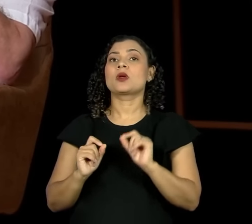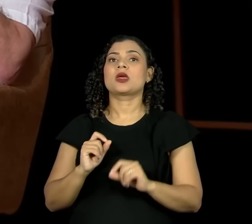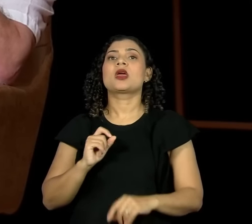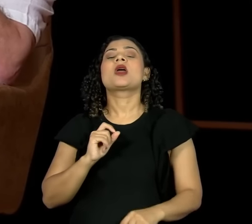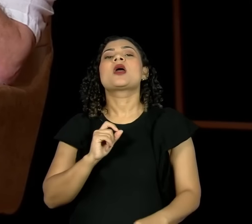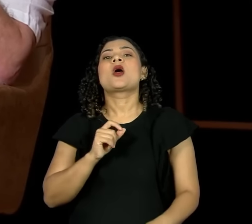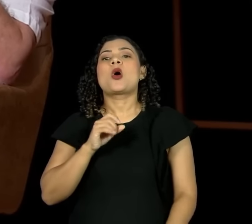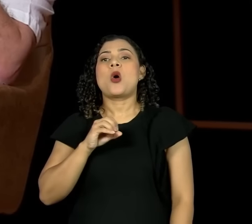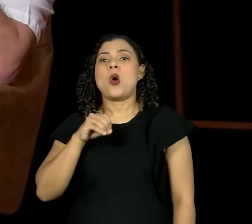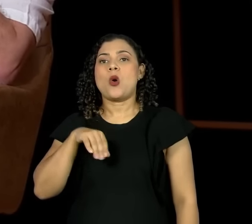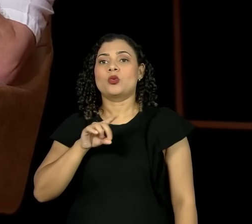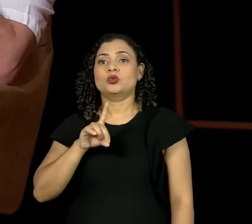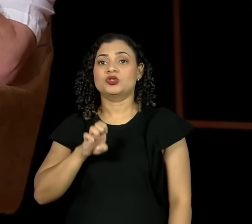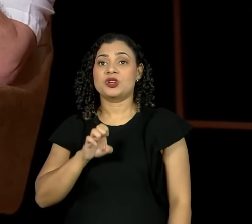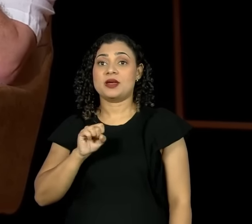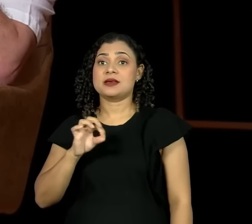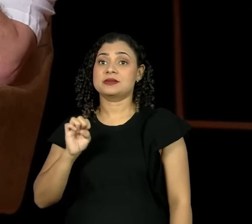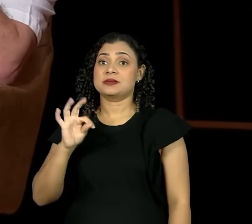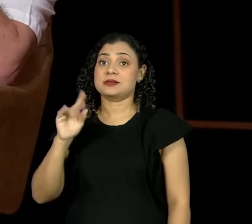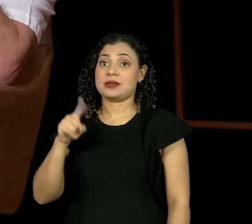genial que ela fez